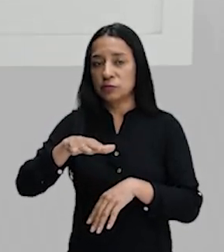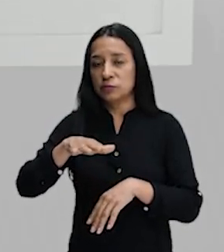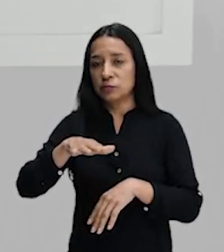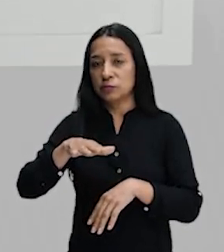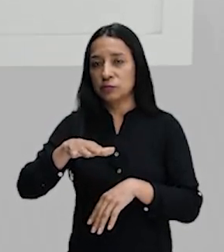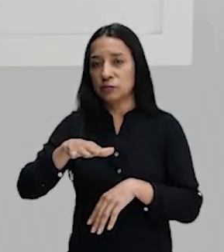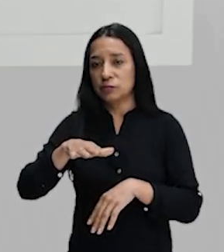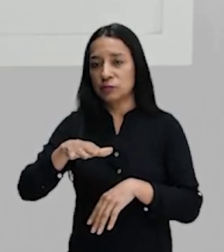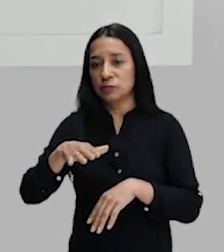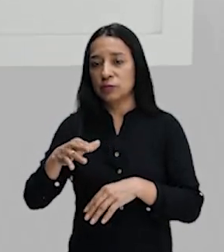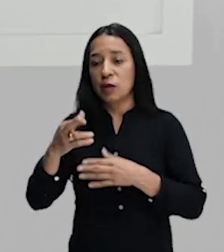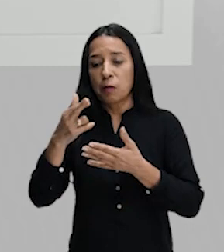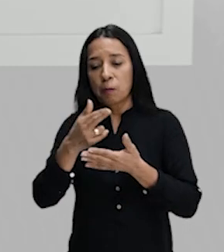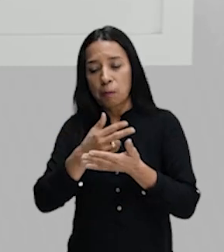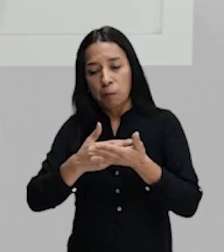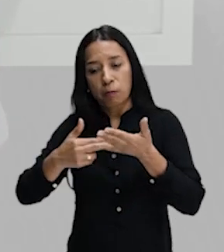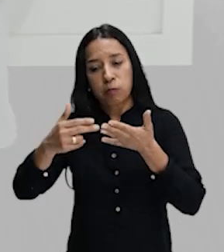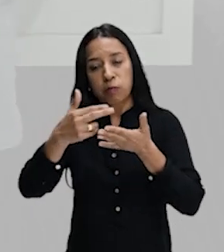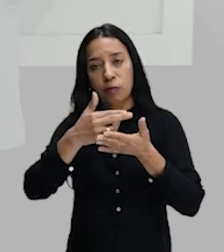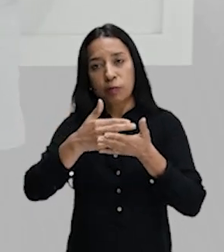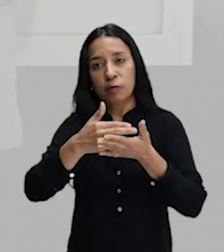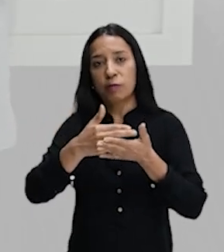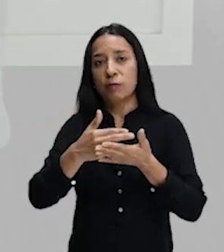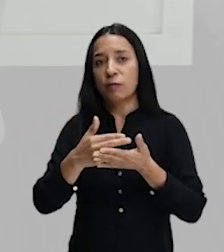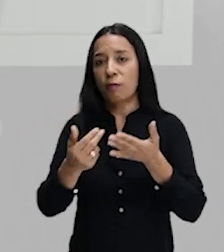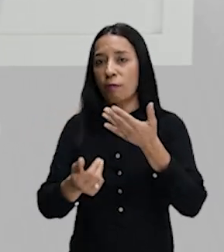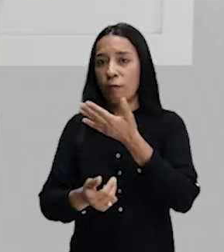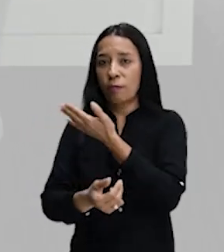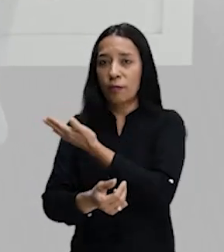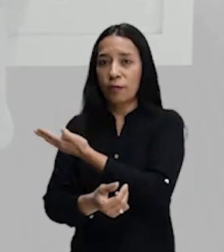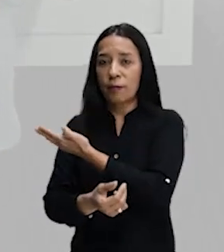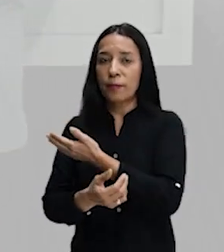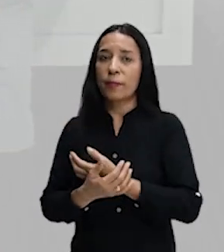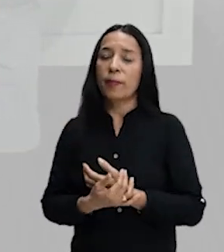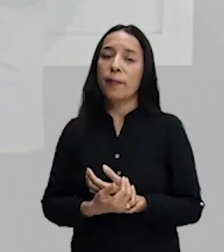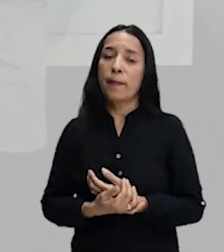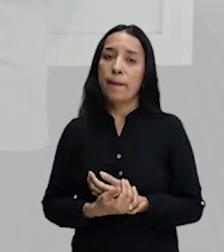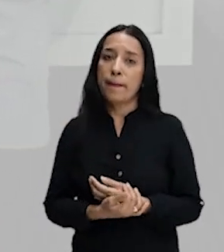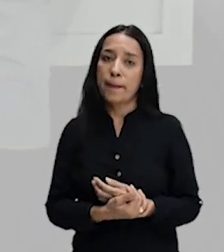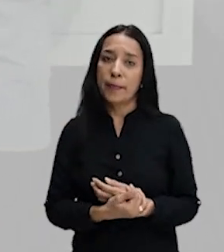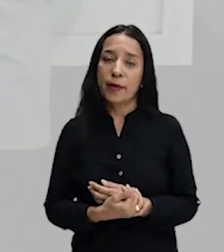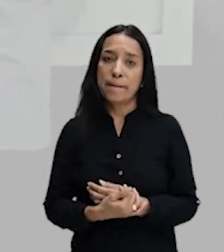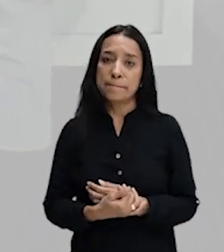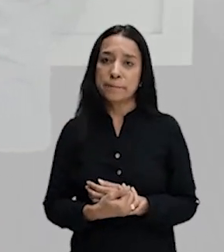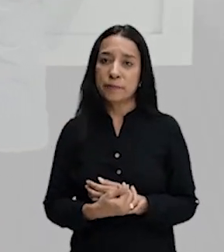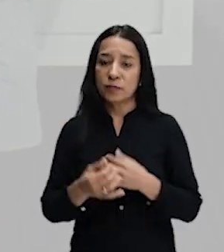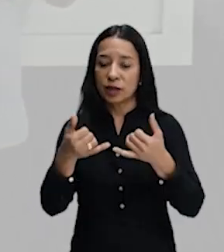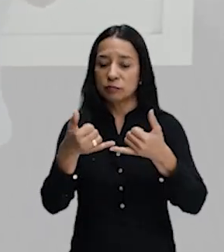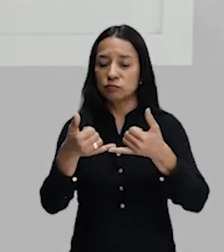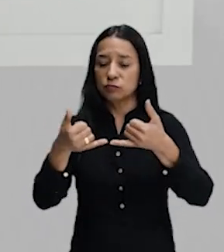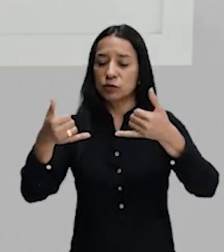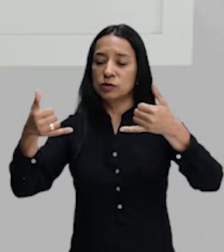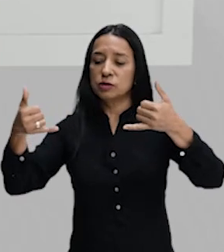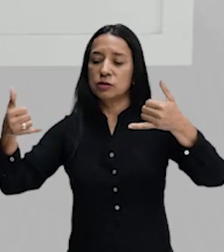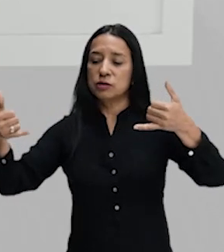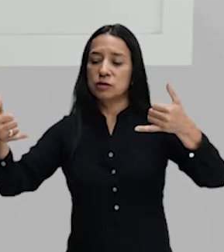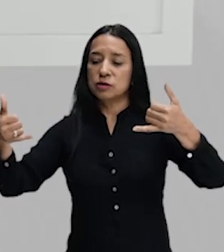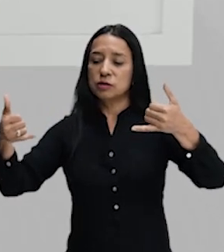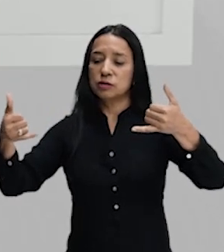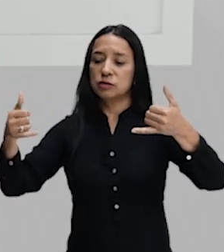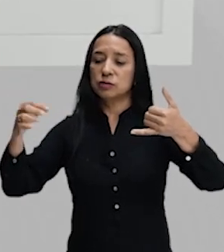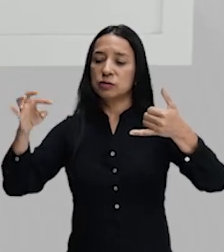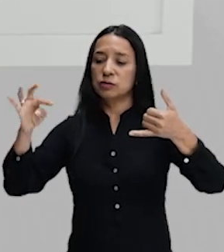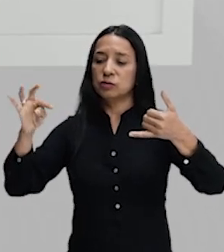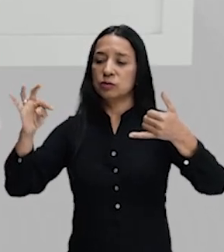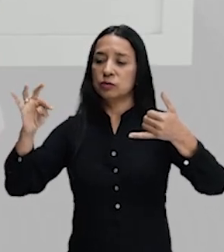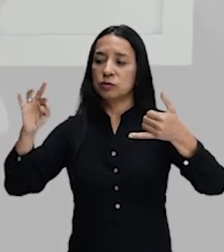Então tem aqui, né, as linhas do trem, ok? As linhas do trem, e aqui